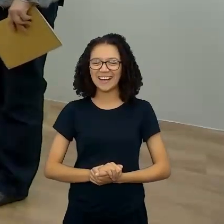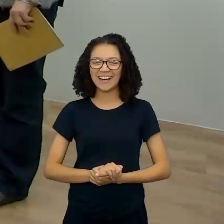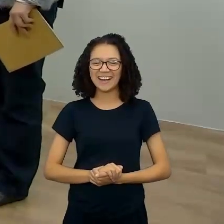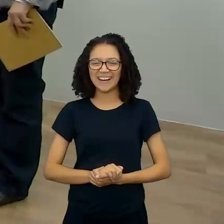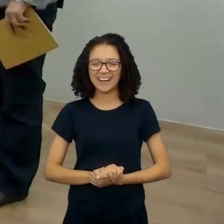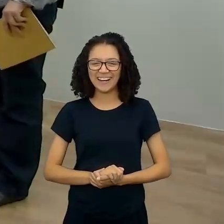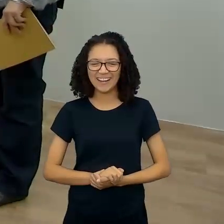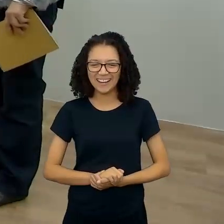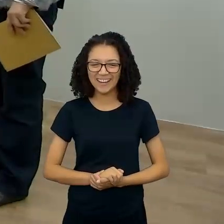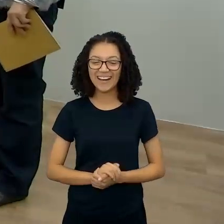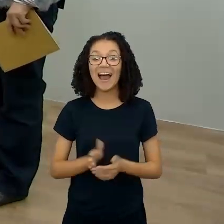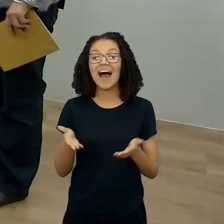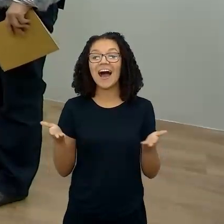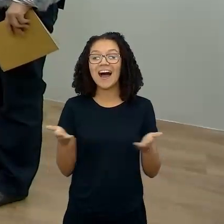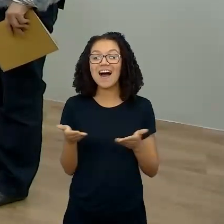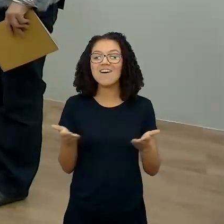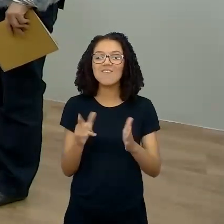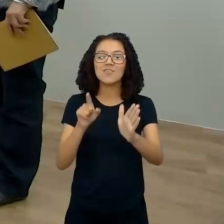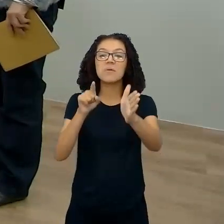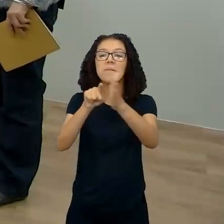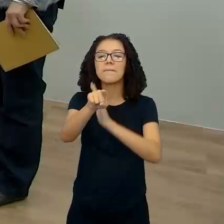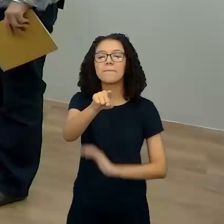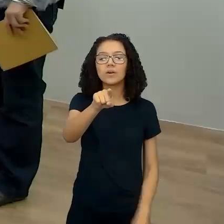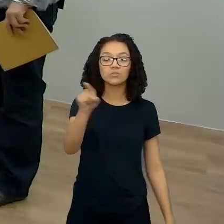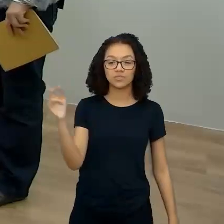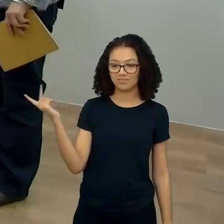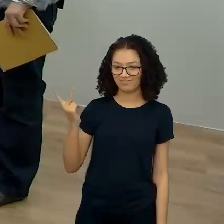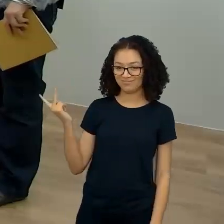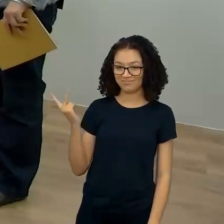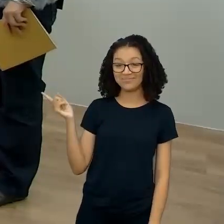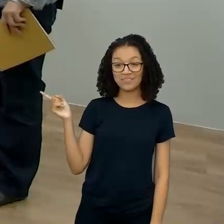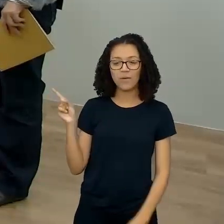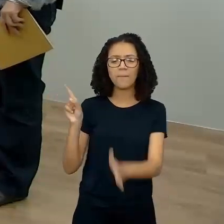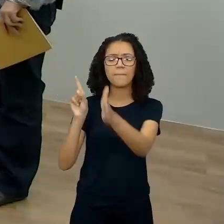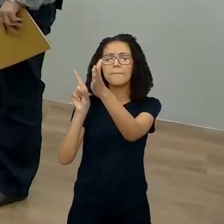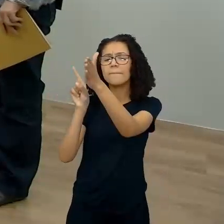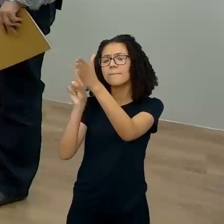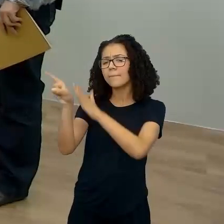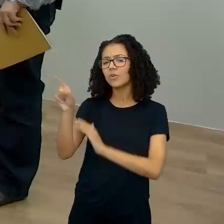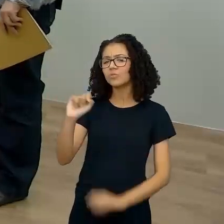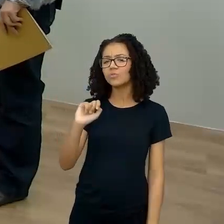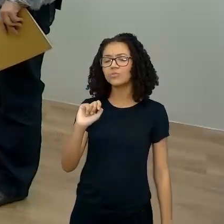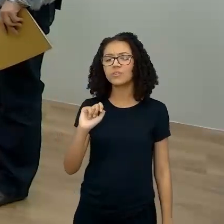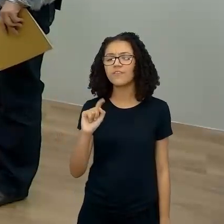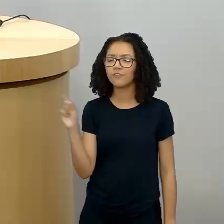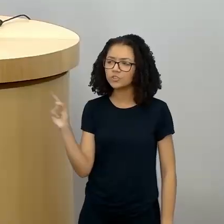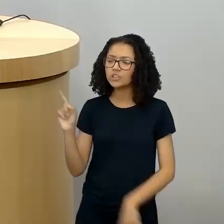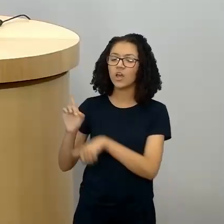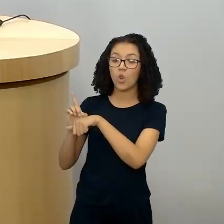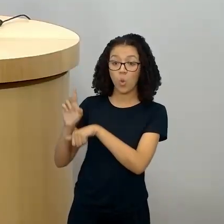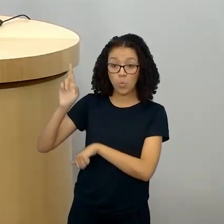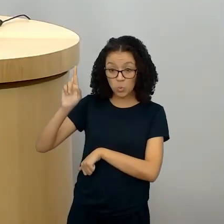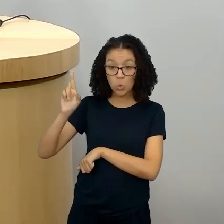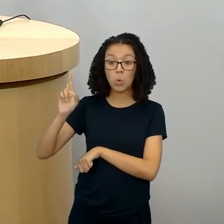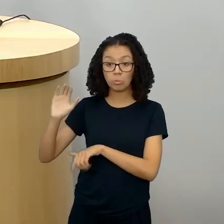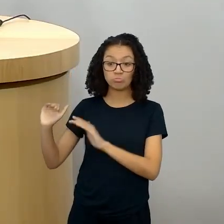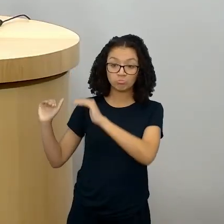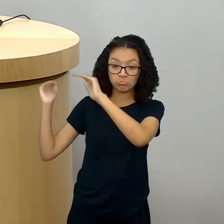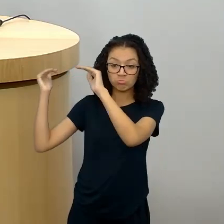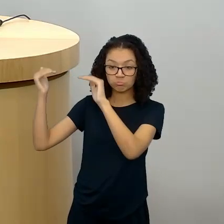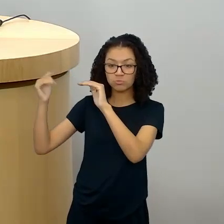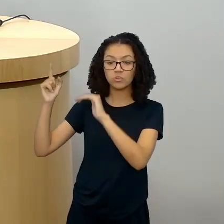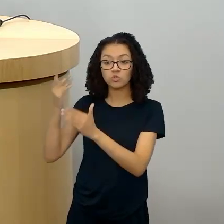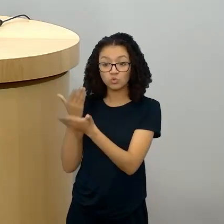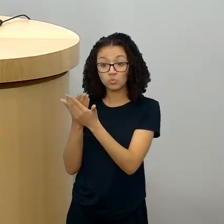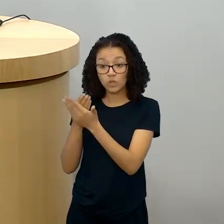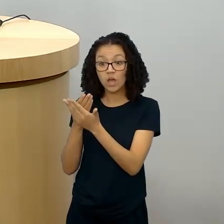Mas são. E agora eu vou fazer uma pergunta para vocês, assim, vocês doutoras, né, que estão aí estudando,